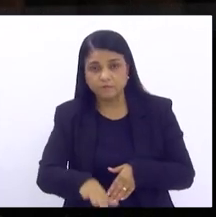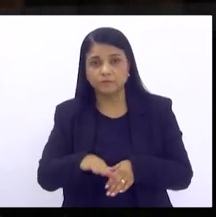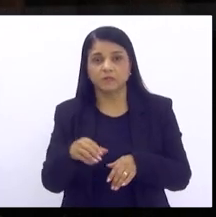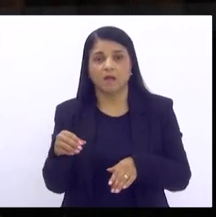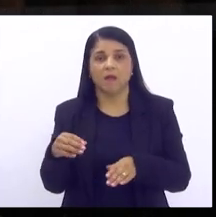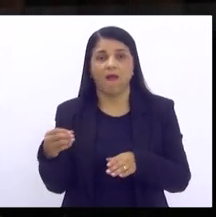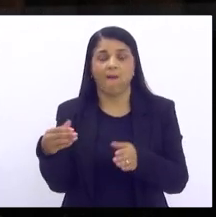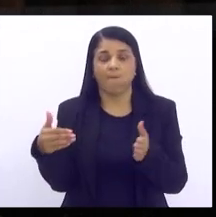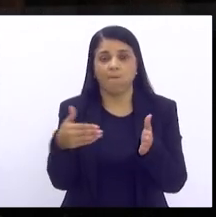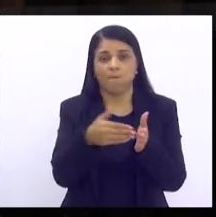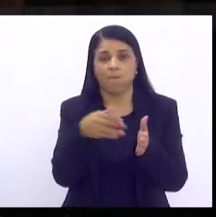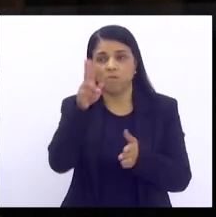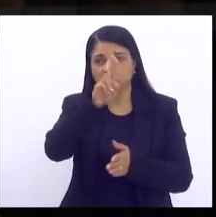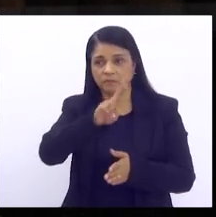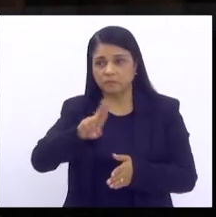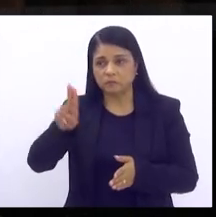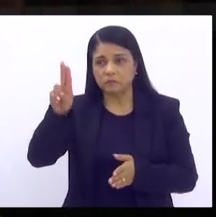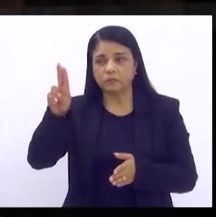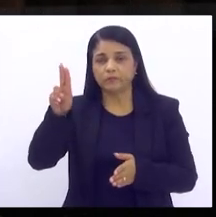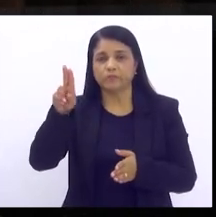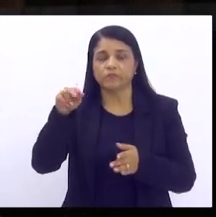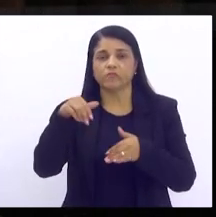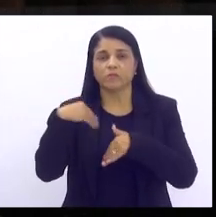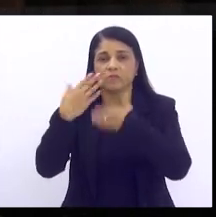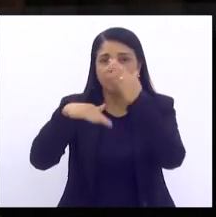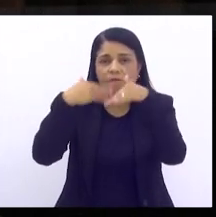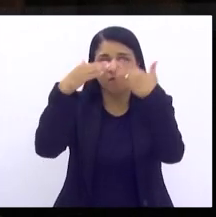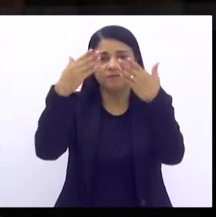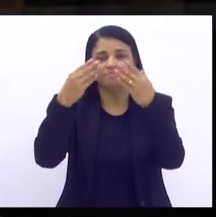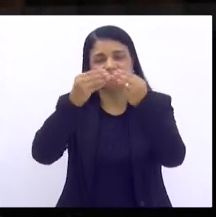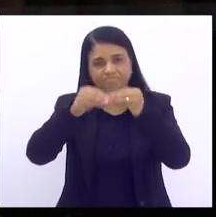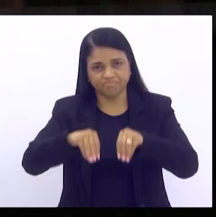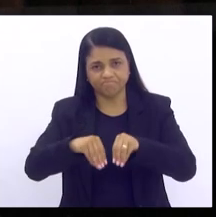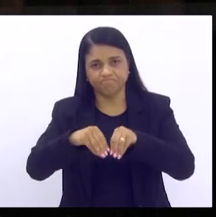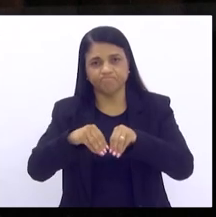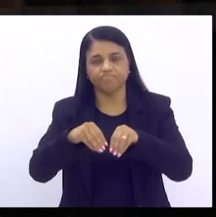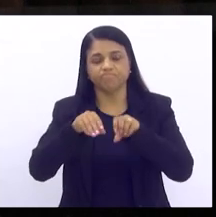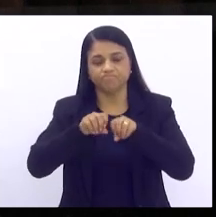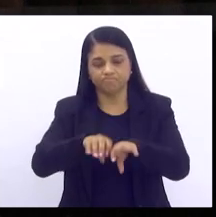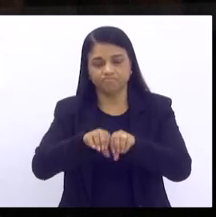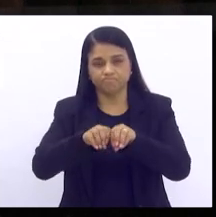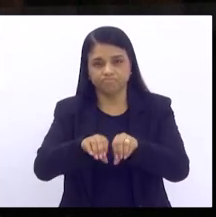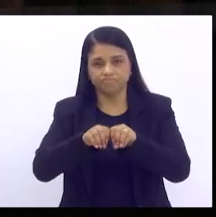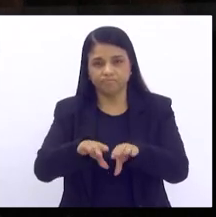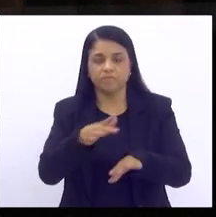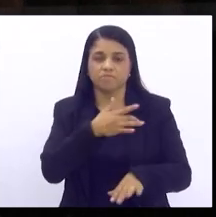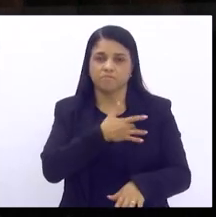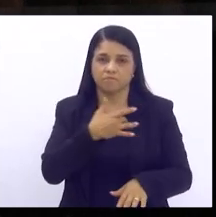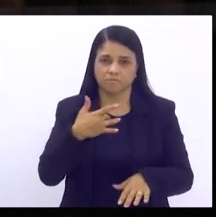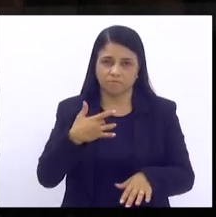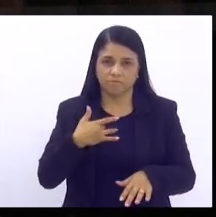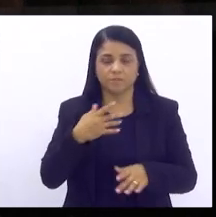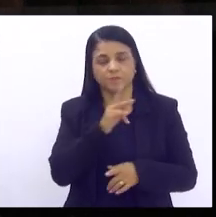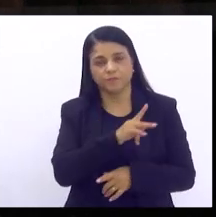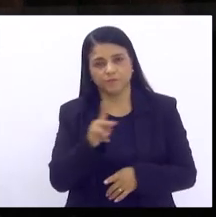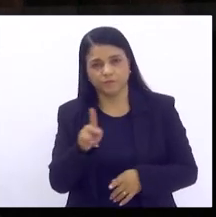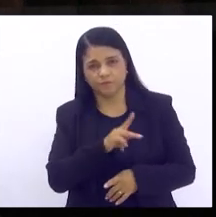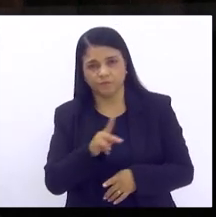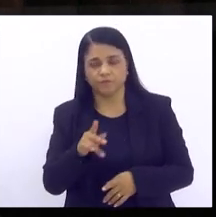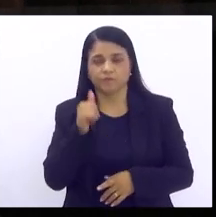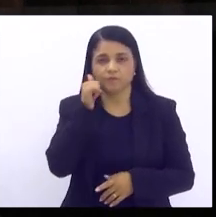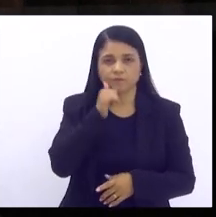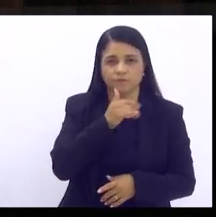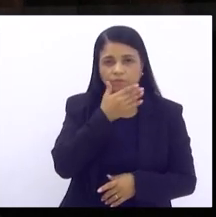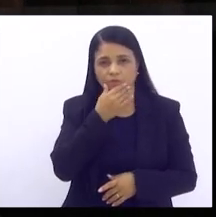a universidade e afetando o desenvolvimento de uma prática educativa salutar para professores, professoras